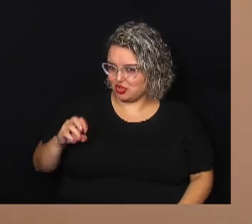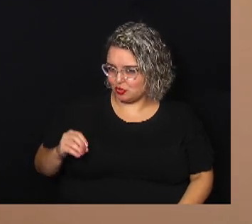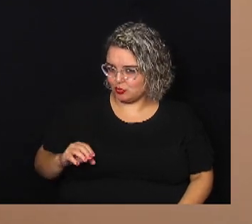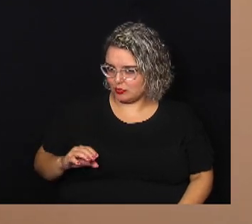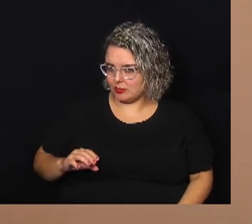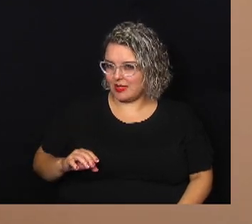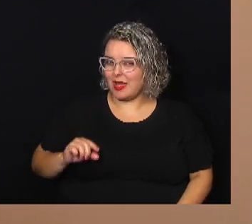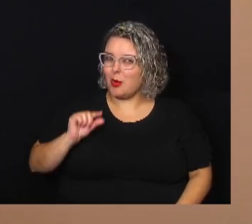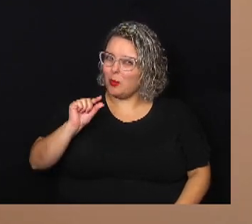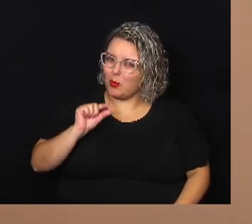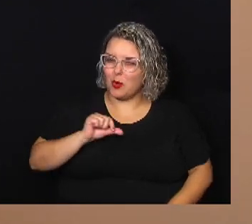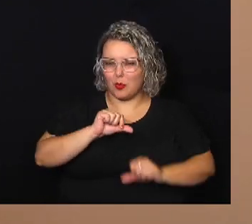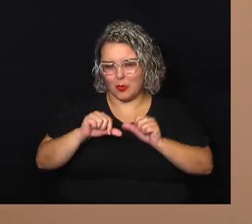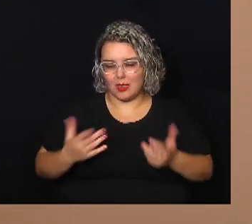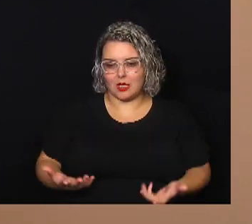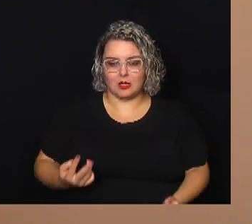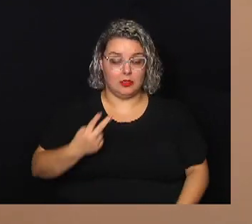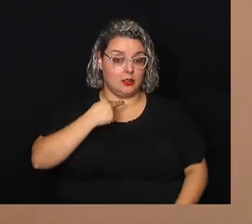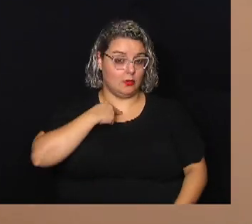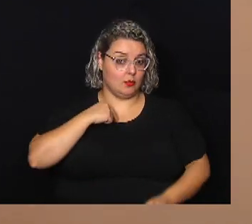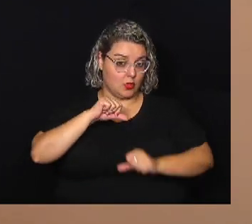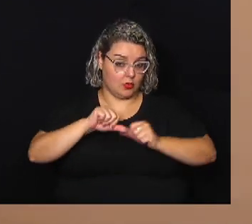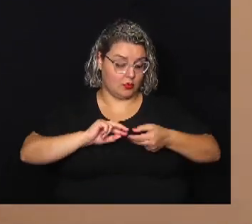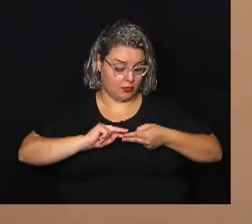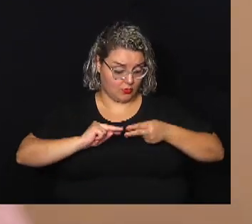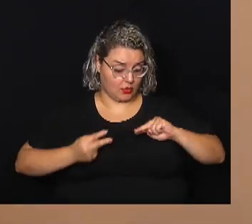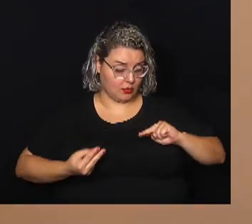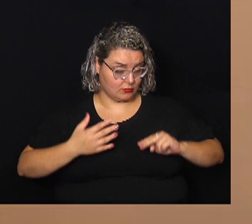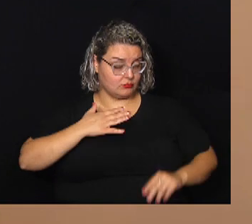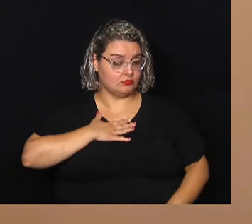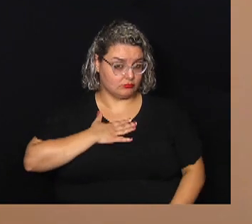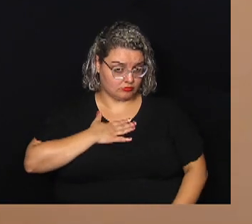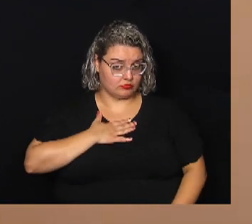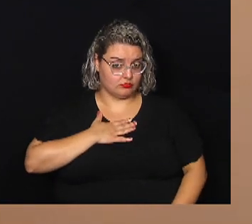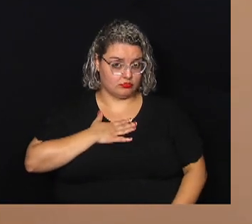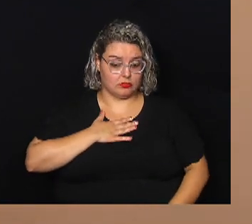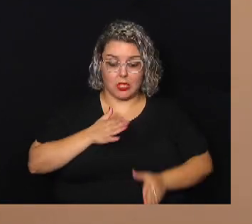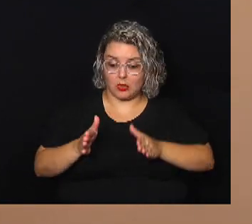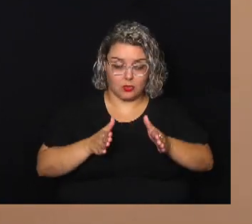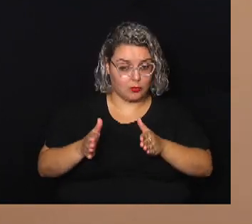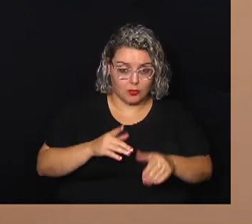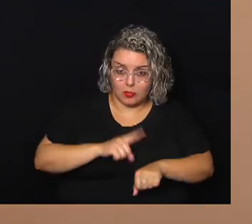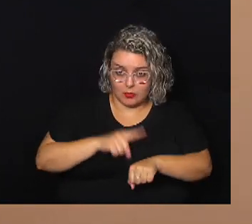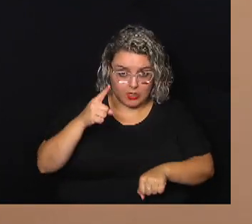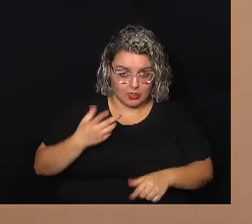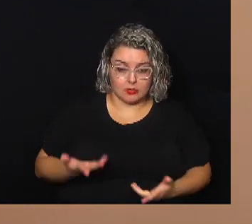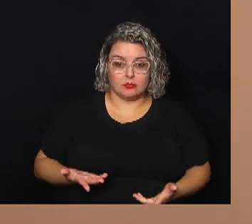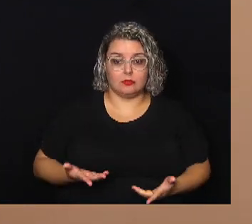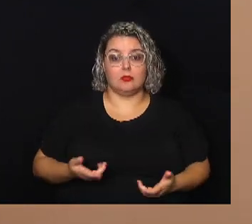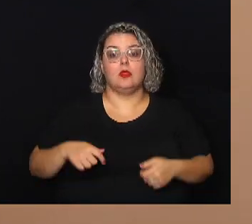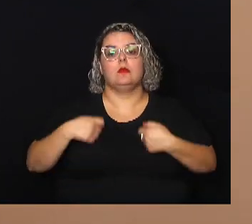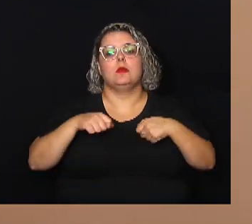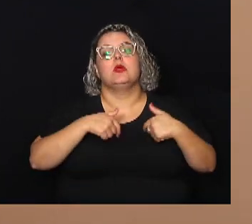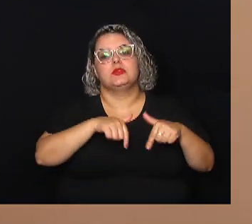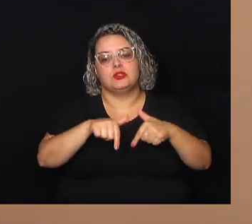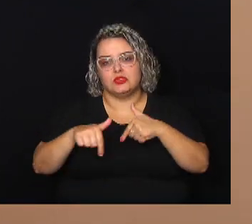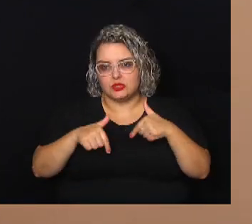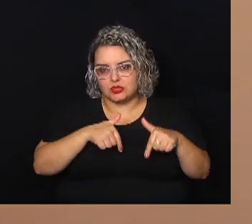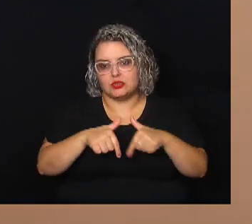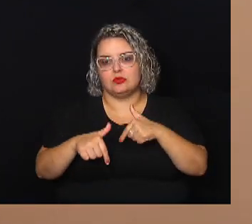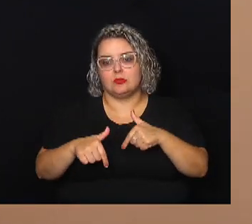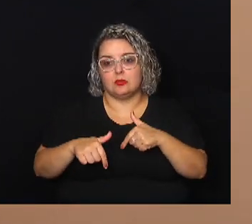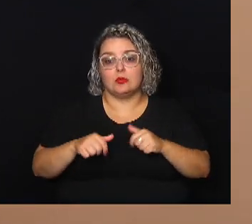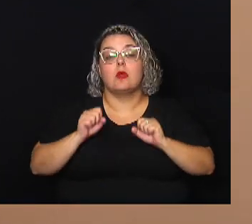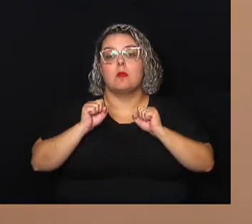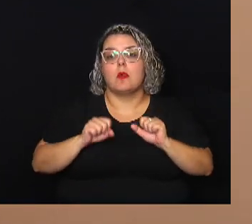isso, já que eu não posso modificar a minha genética, pelo menos não por hora, eu tenho que trabalhar com os fatores